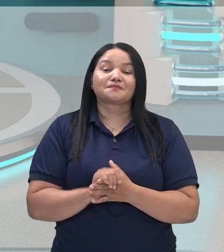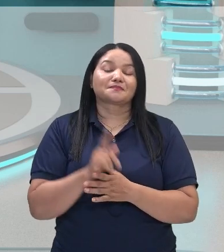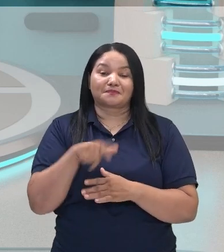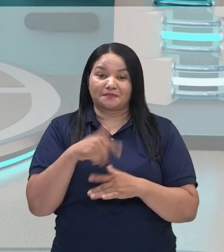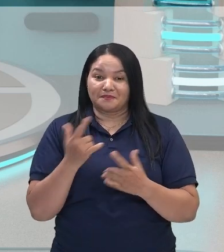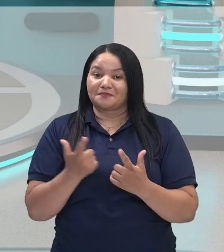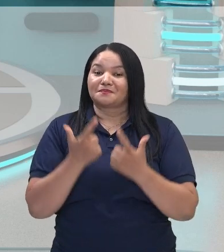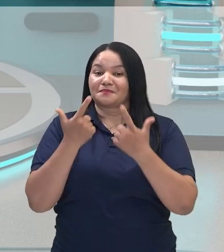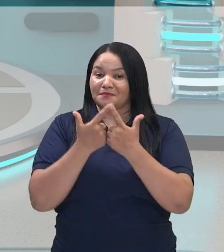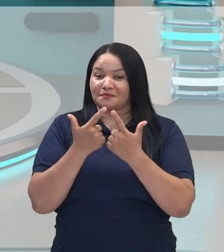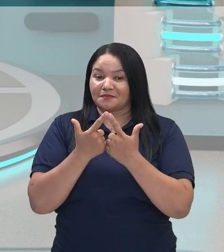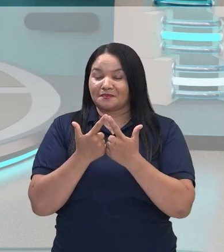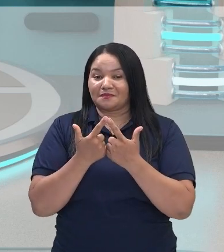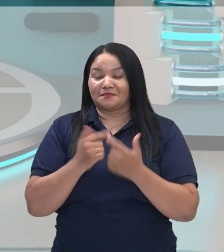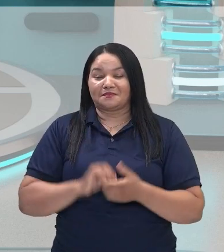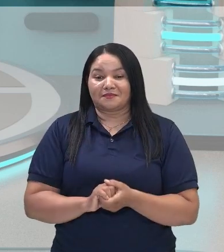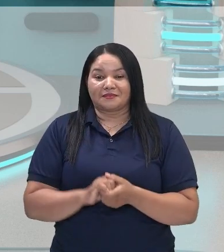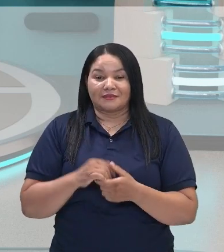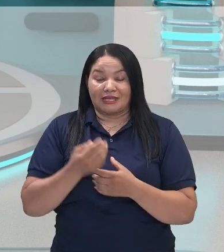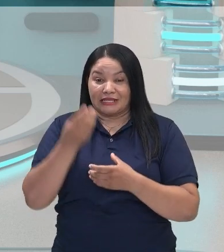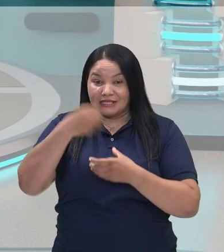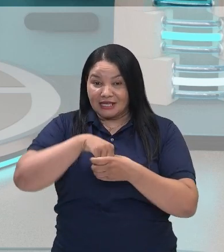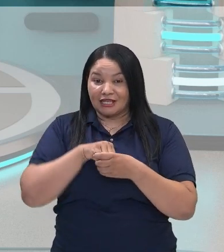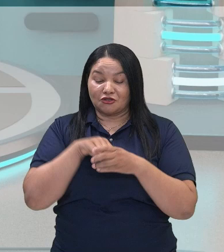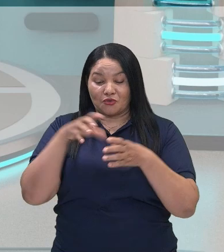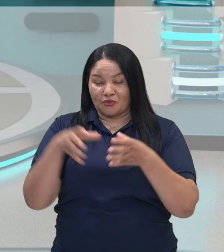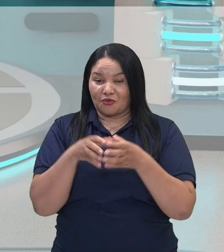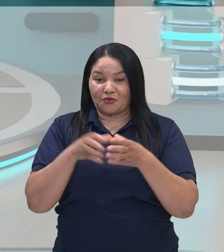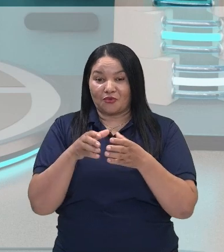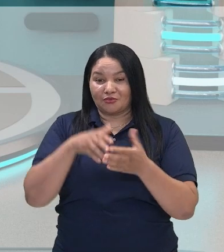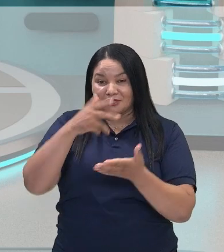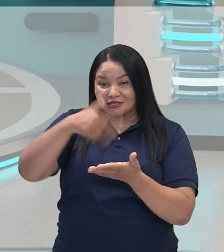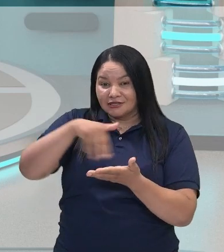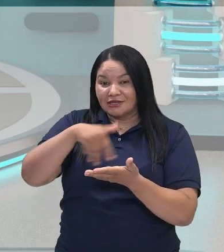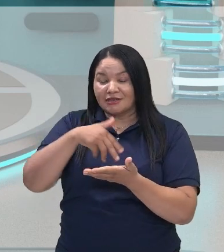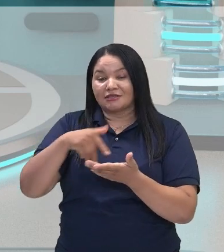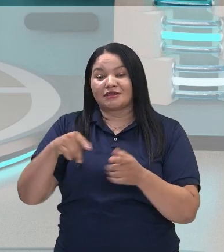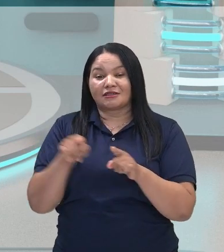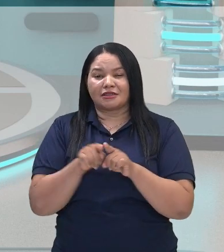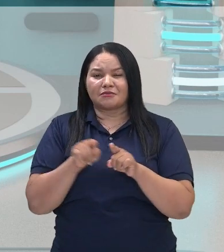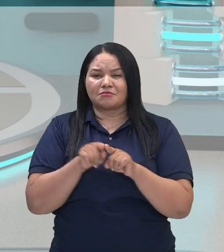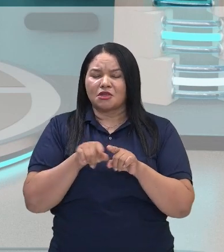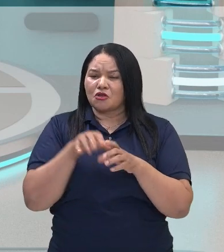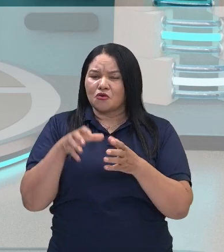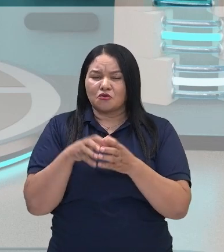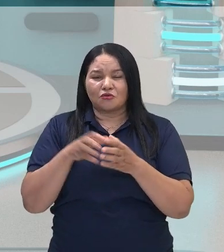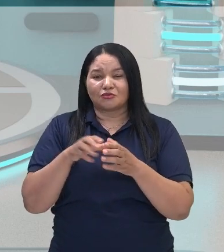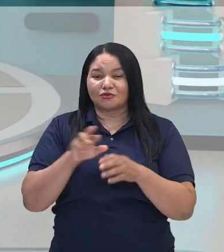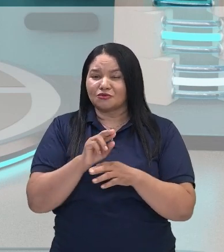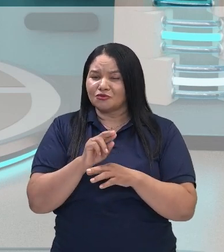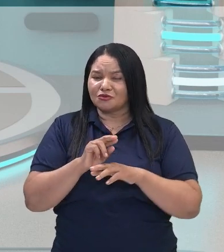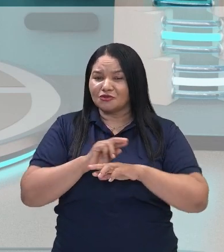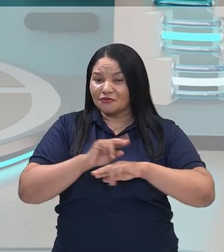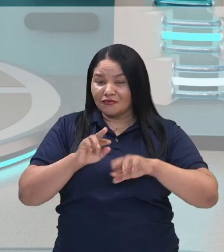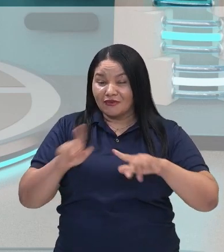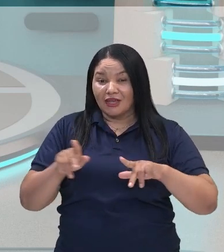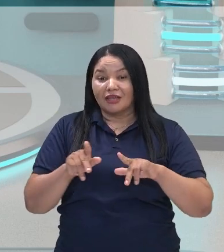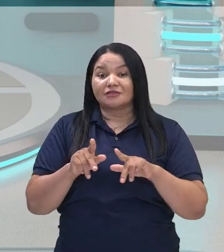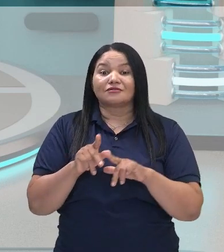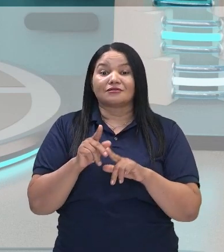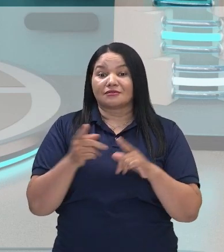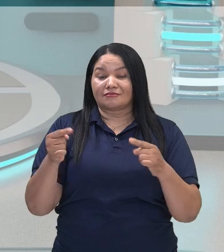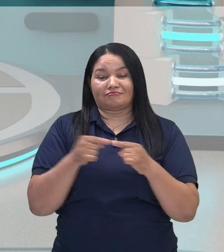Amazonas. E dentro do Teatro Amazonas existe corpo de dança, a Orquestra Filarmônica e vários outros grupos que envolvem a